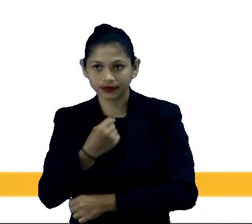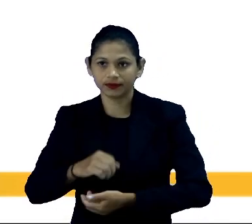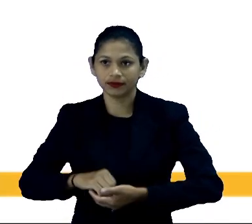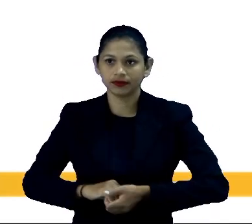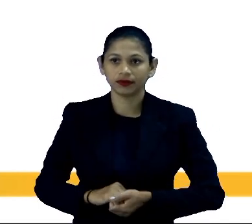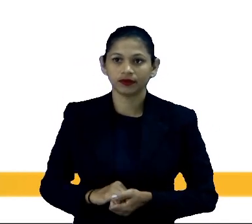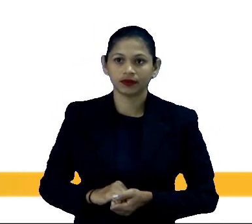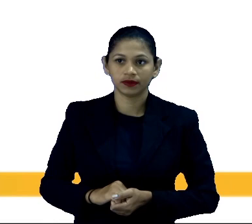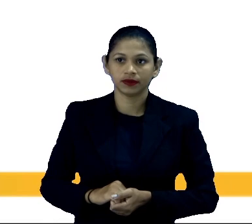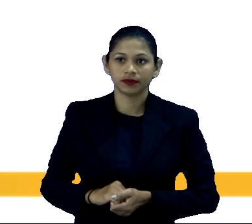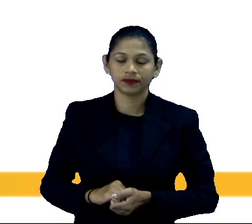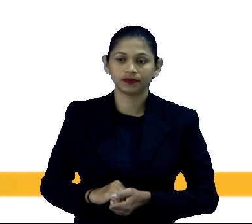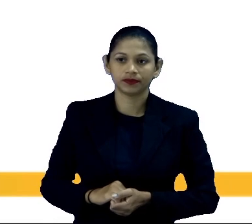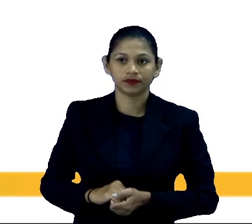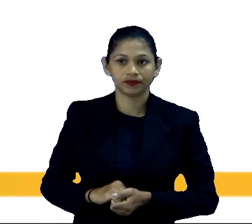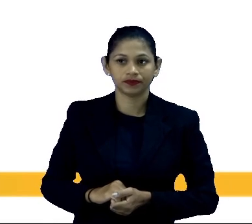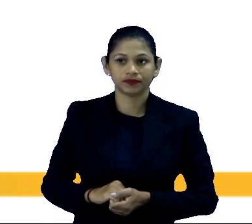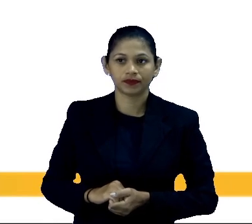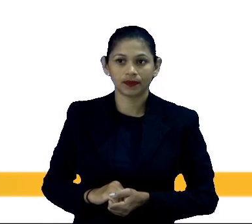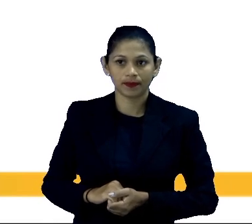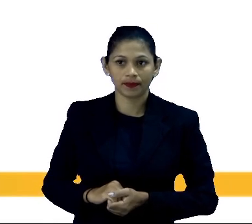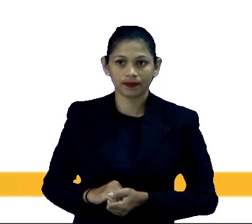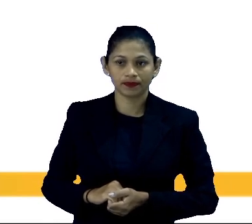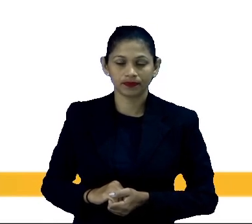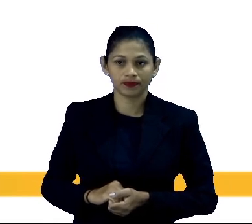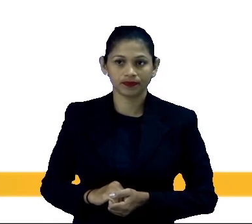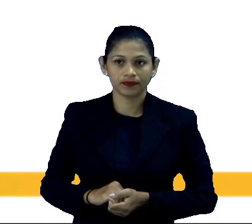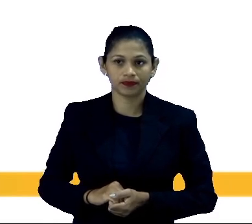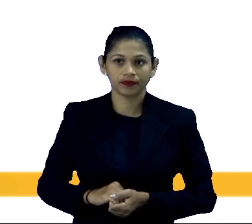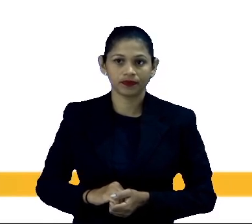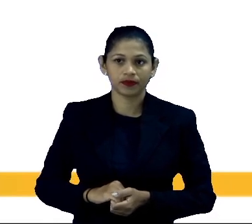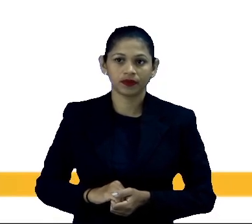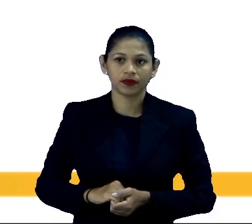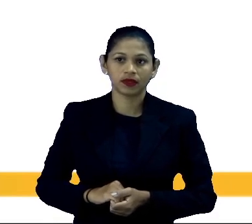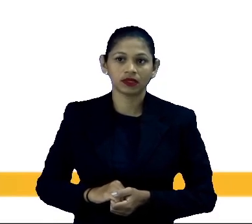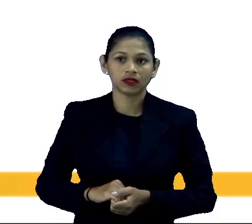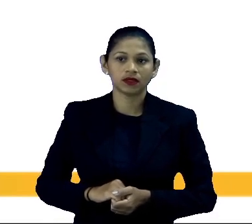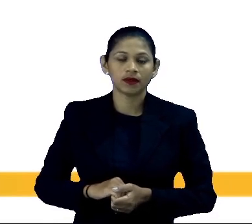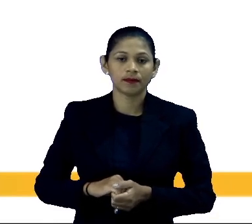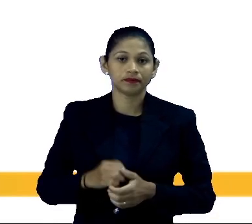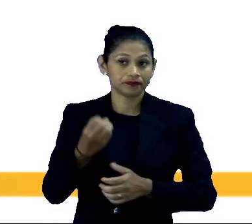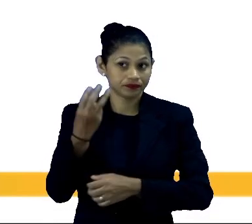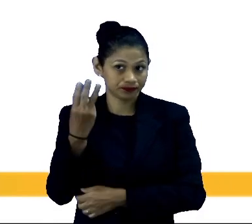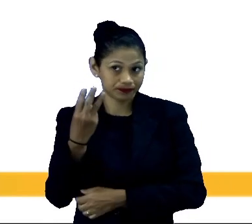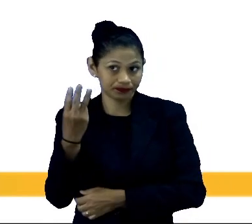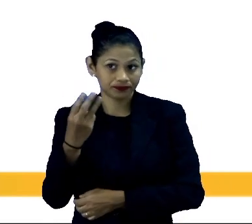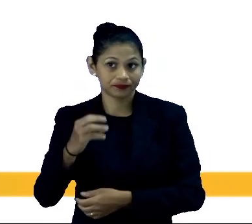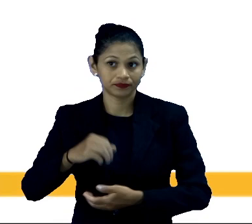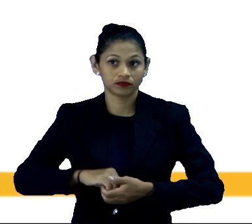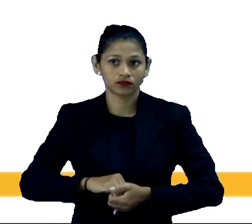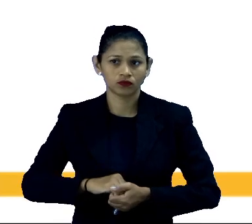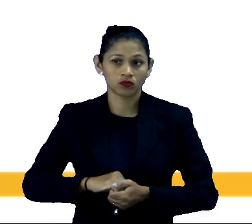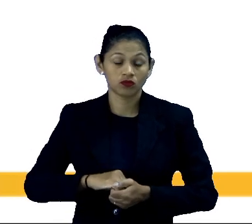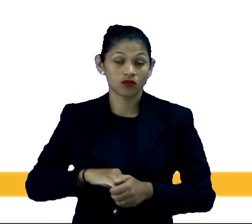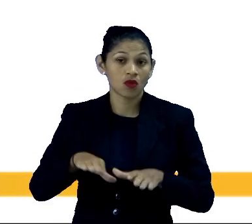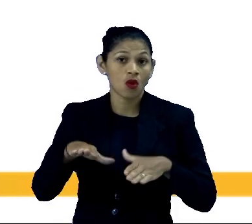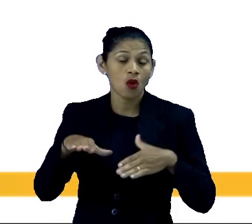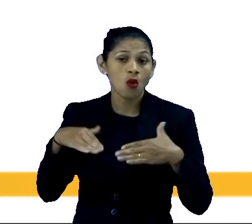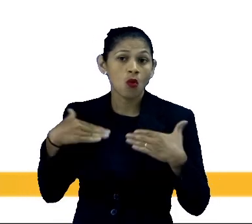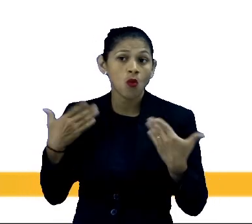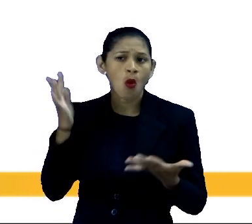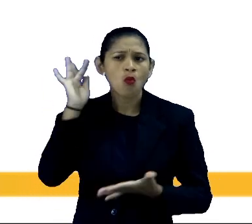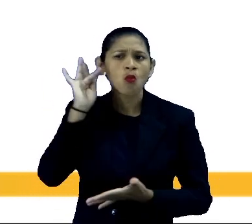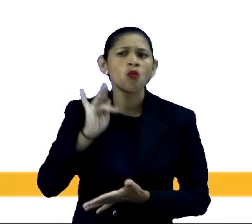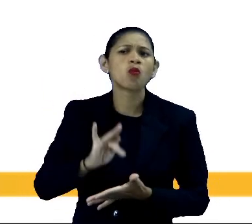pai. Tá bom? Mas esses são os personagens. Questão 3. Qual o fato que dá início à